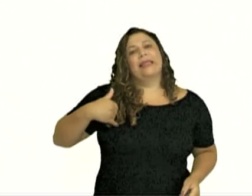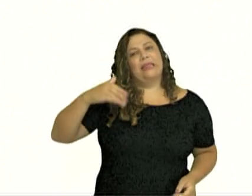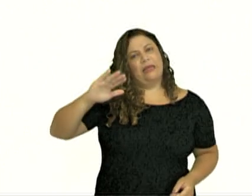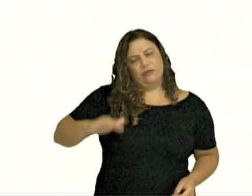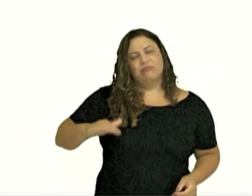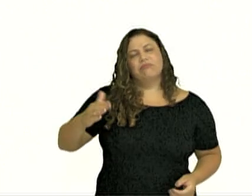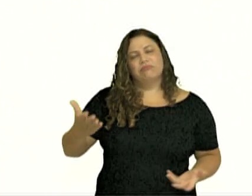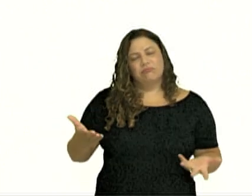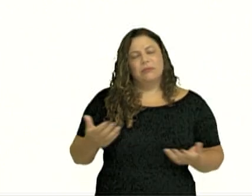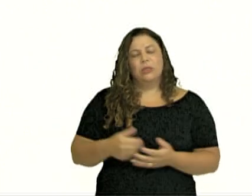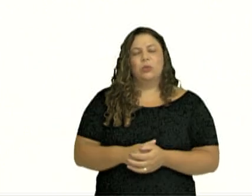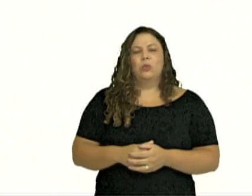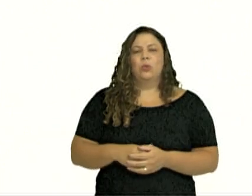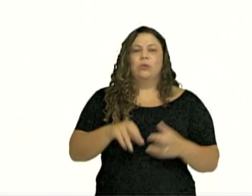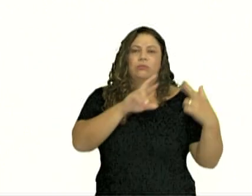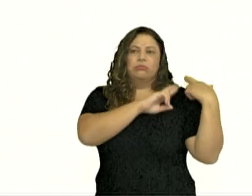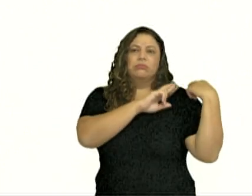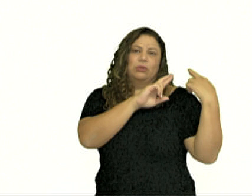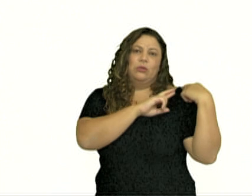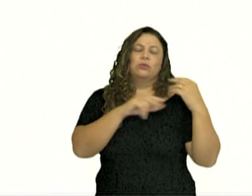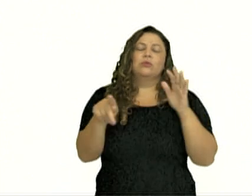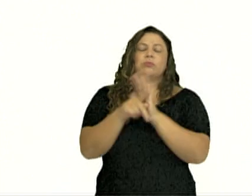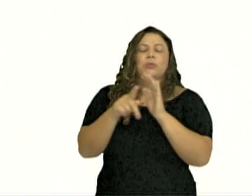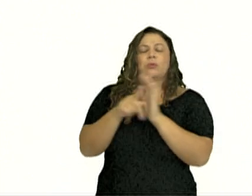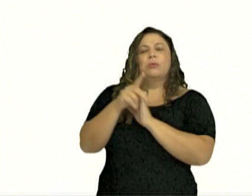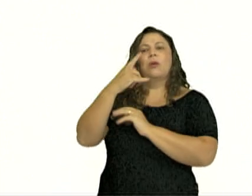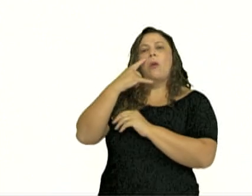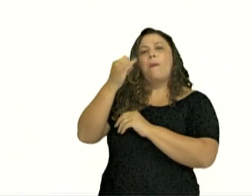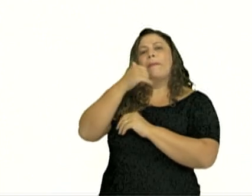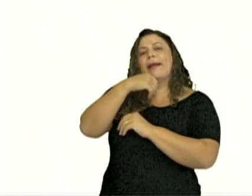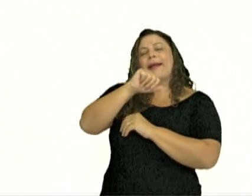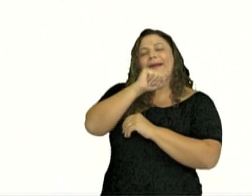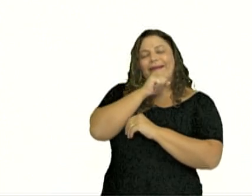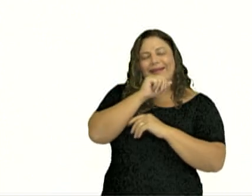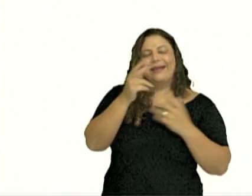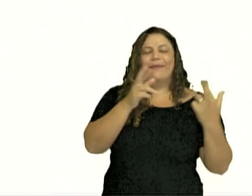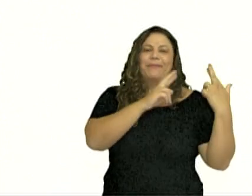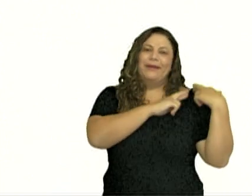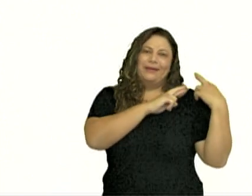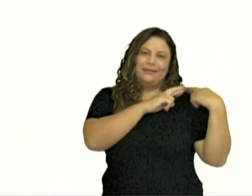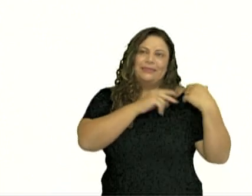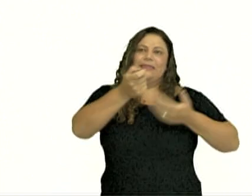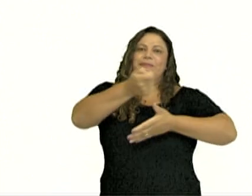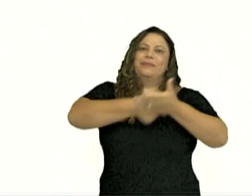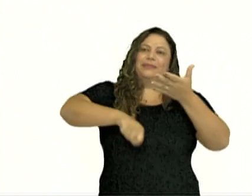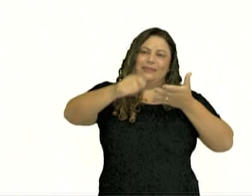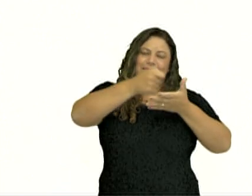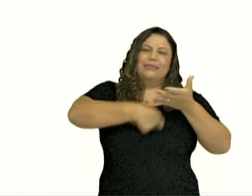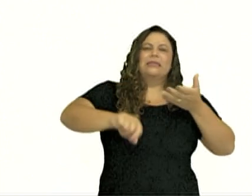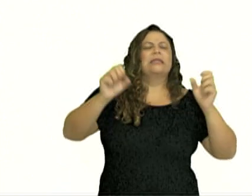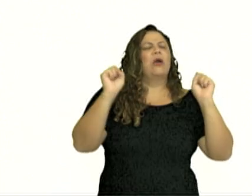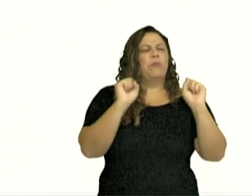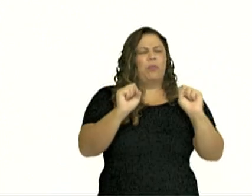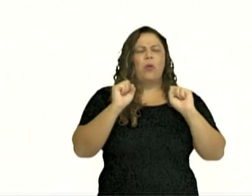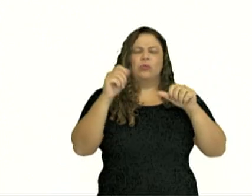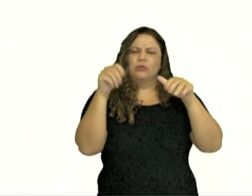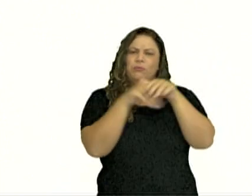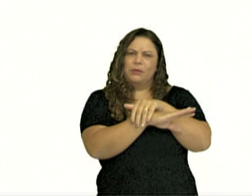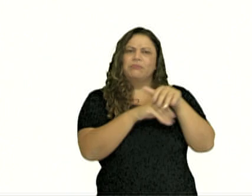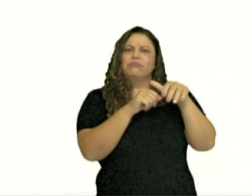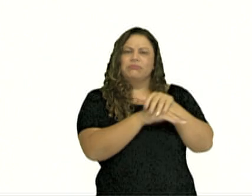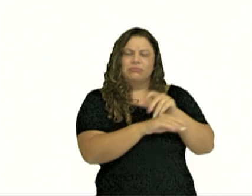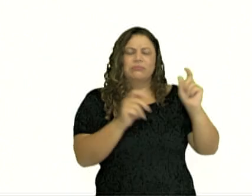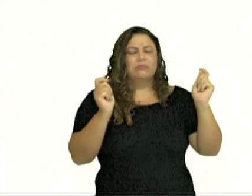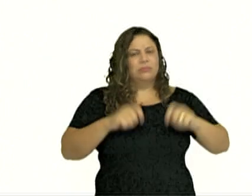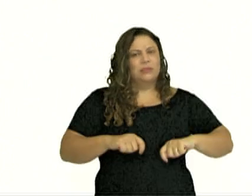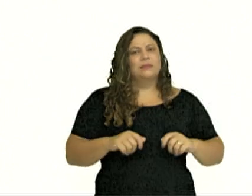que ter o seu responsável, o seu pai, sua mãe ou um responsável assinando, porque você pode até depositar, mas na